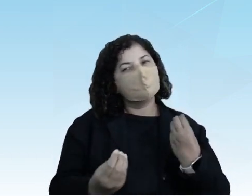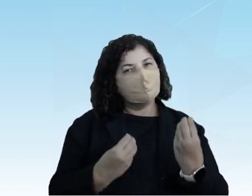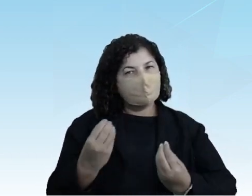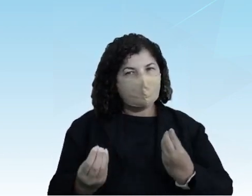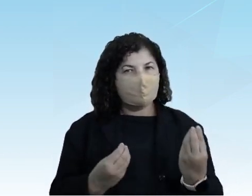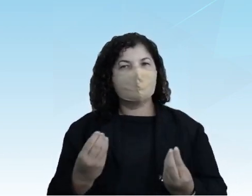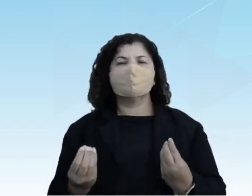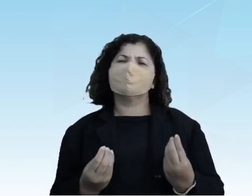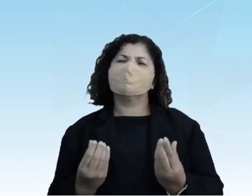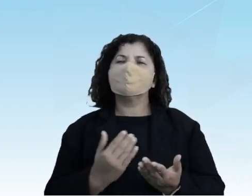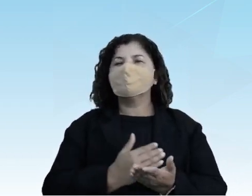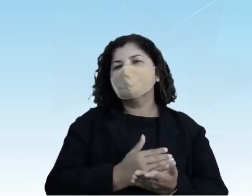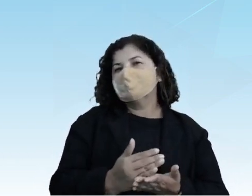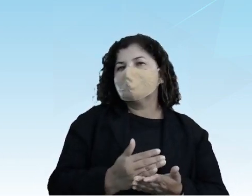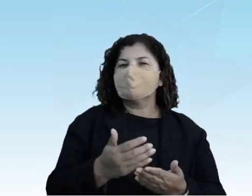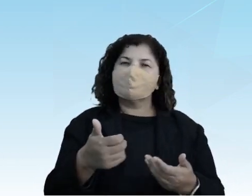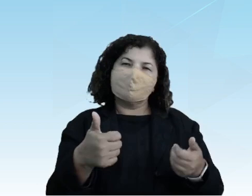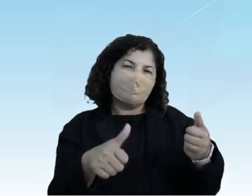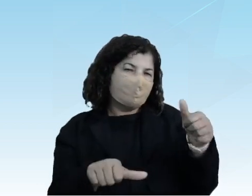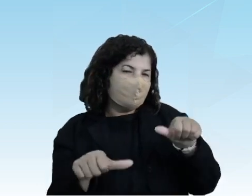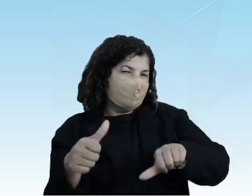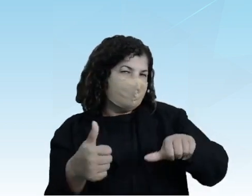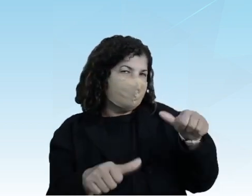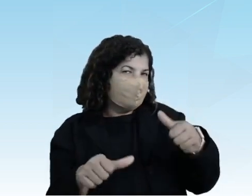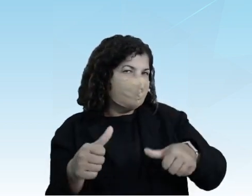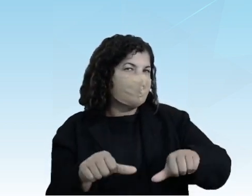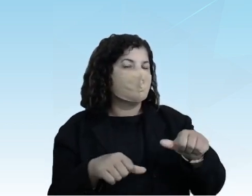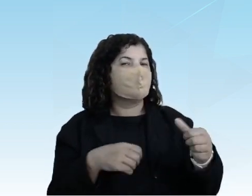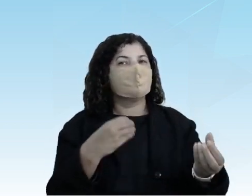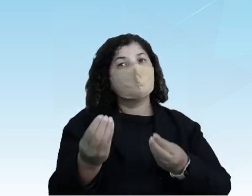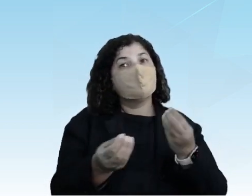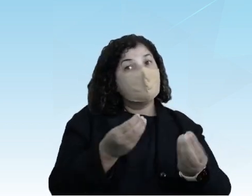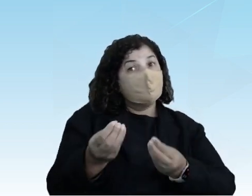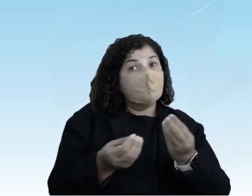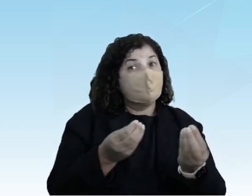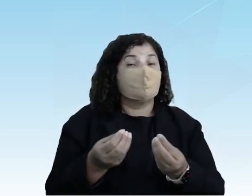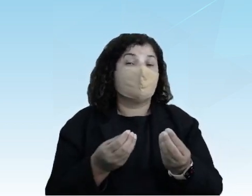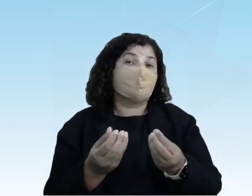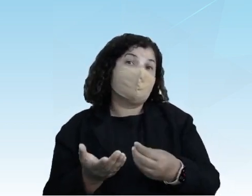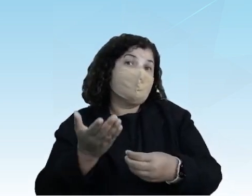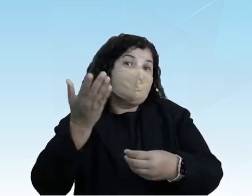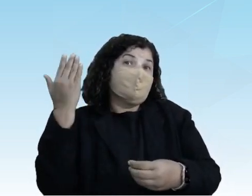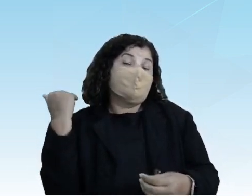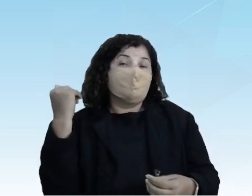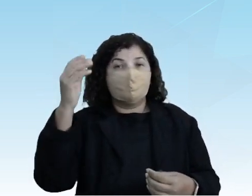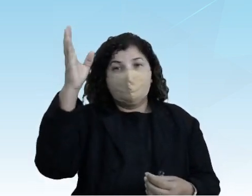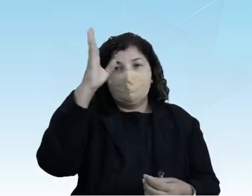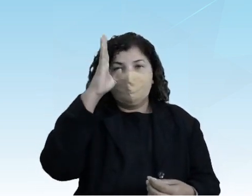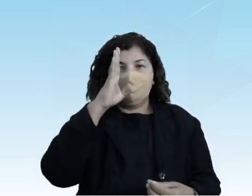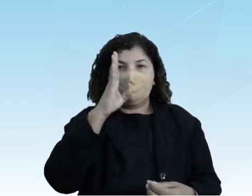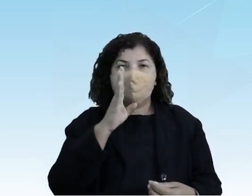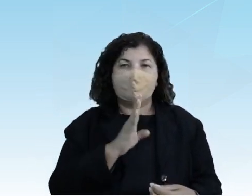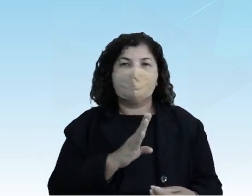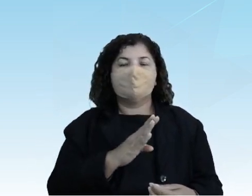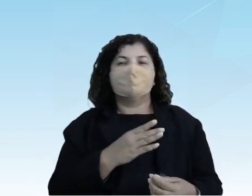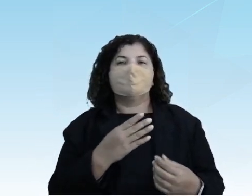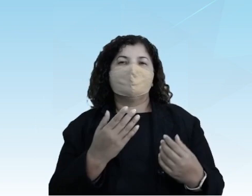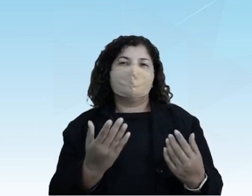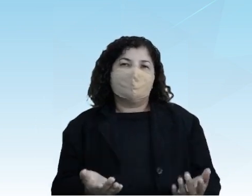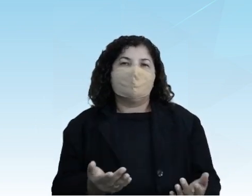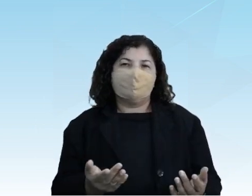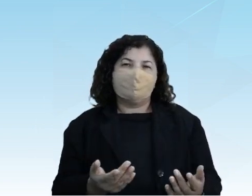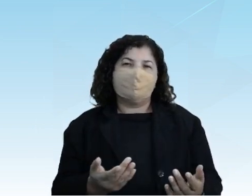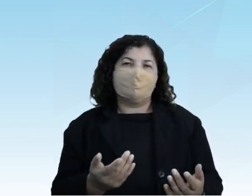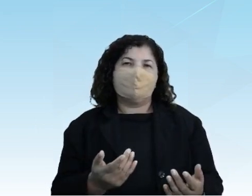a gente começa a analisar, então, como era, né, o Brasil, né, na realidade,